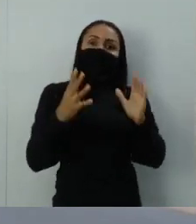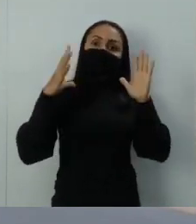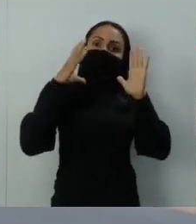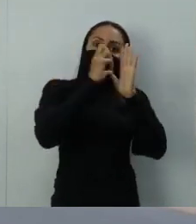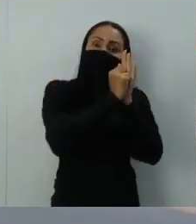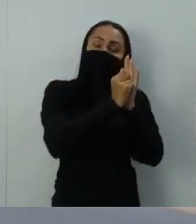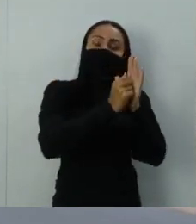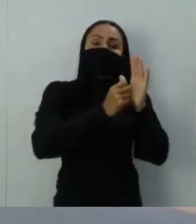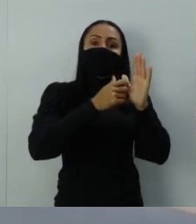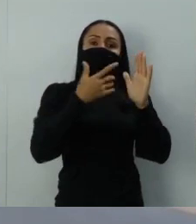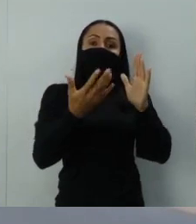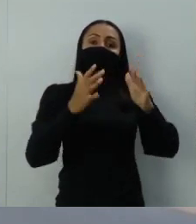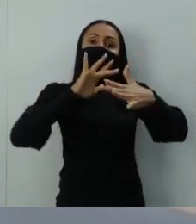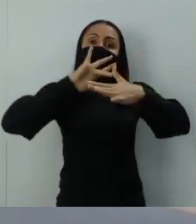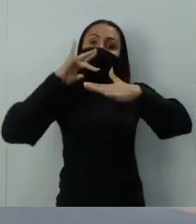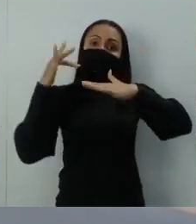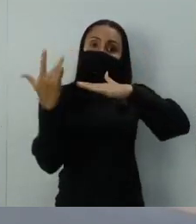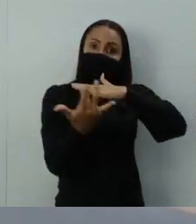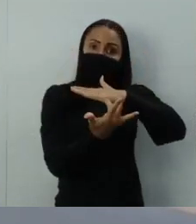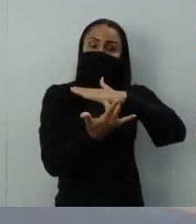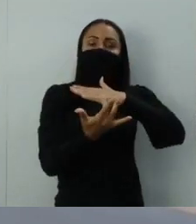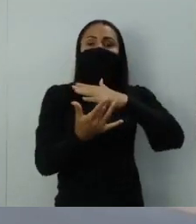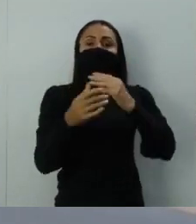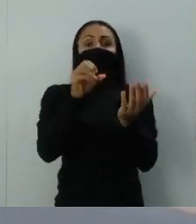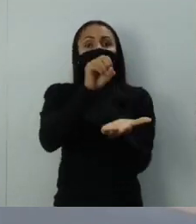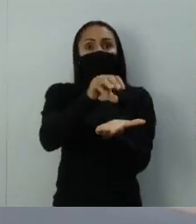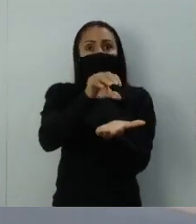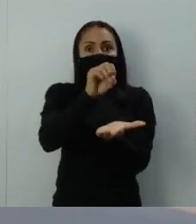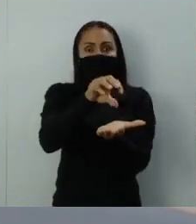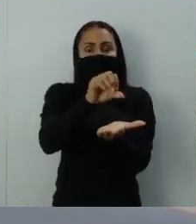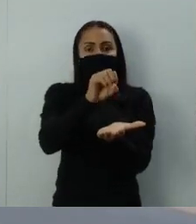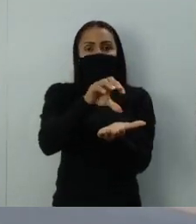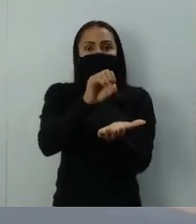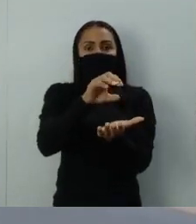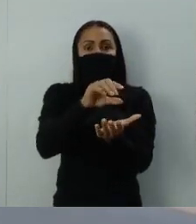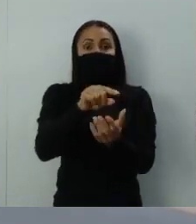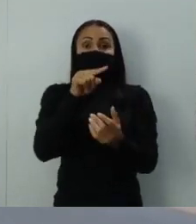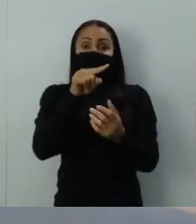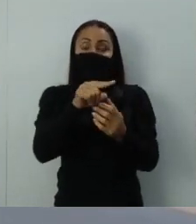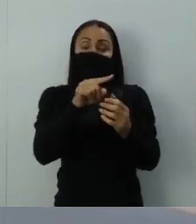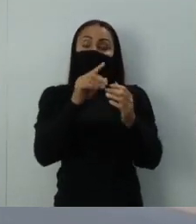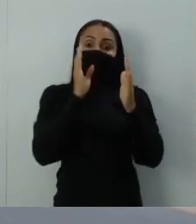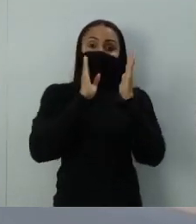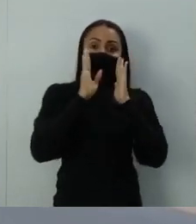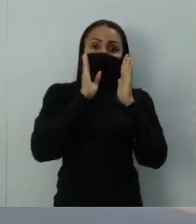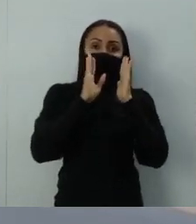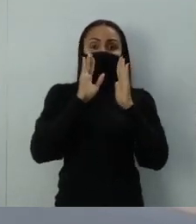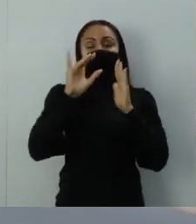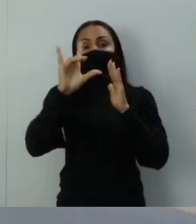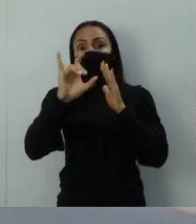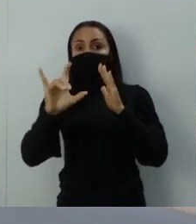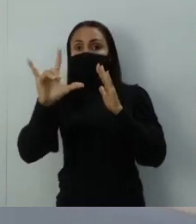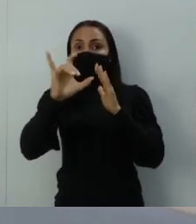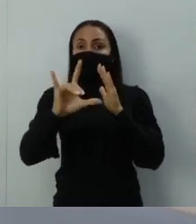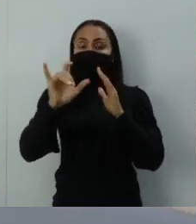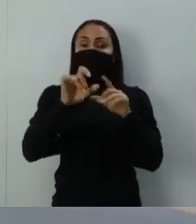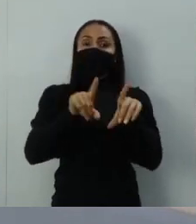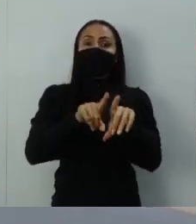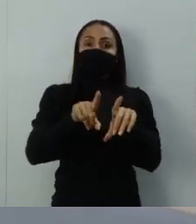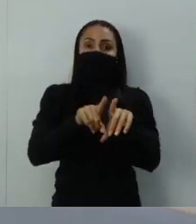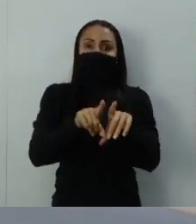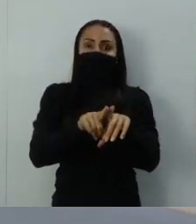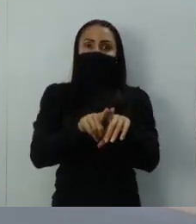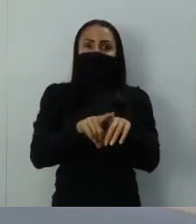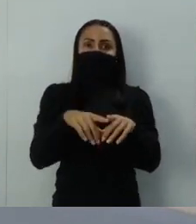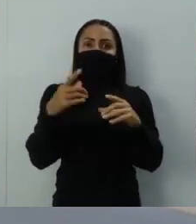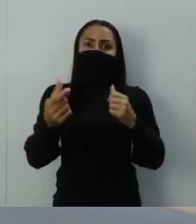redes sociais do EducaPE, tanto lá no Facebook quanto no Instagram. Vá também, curte e se